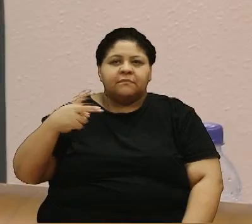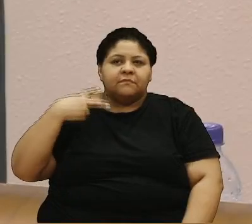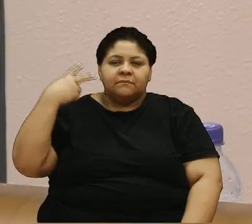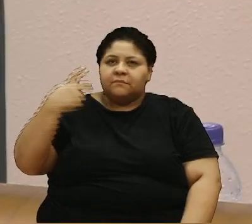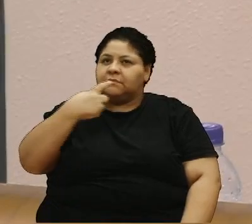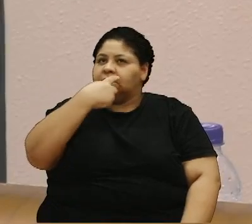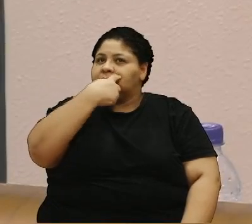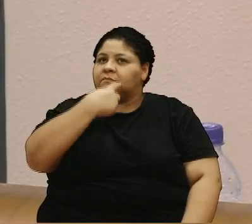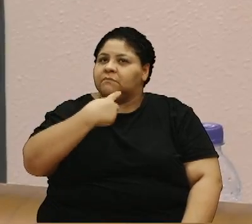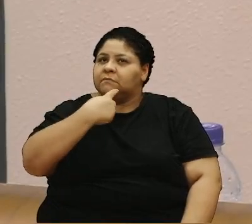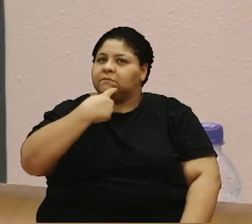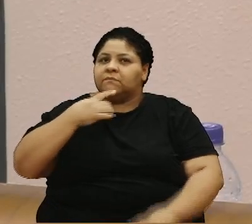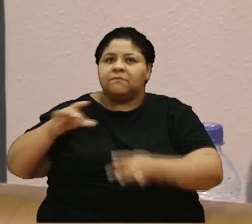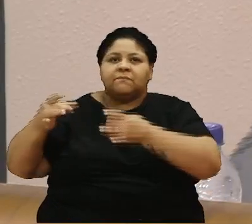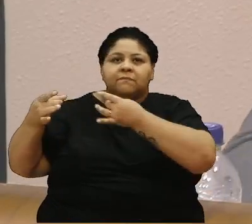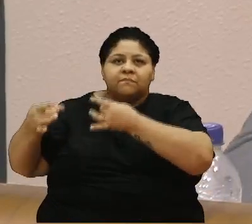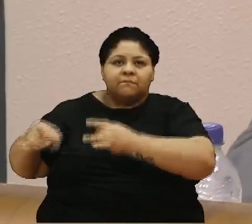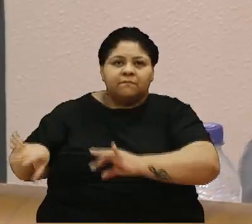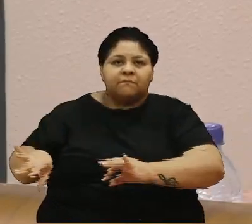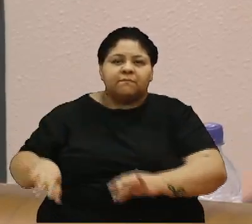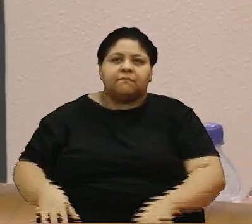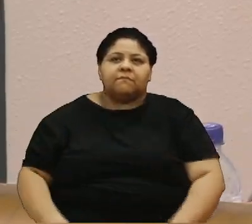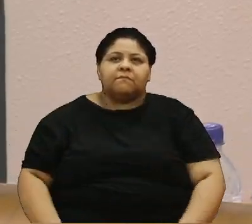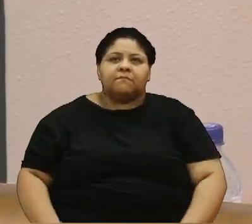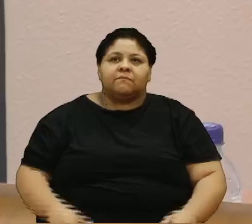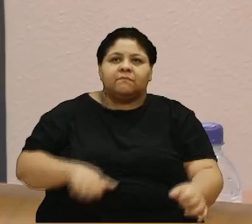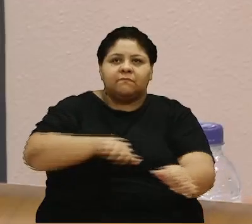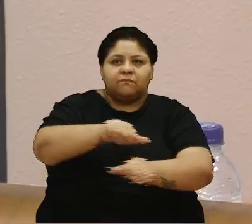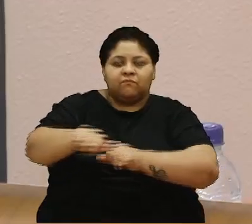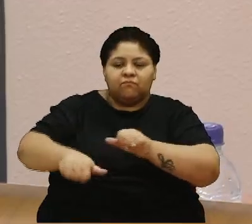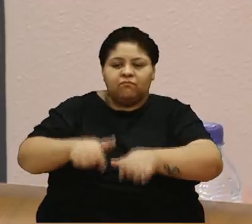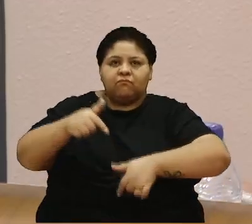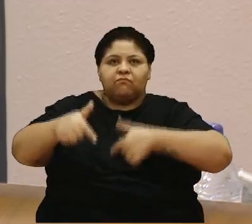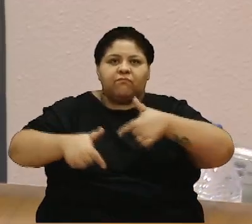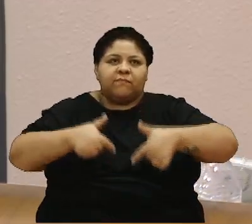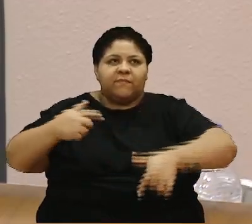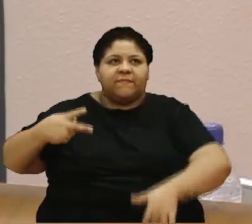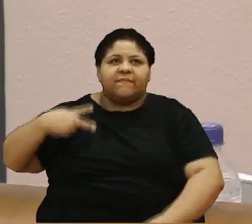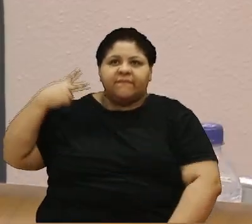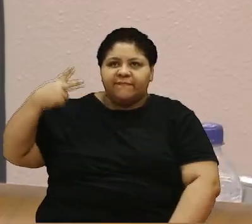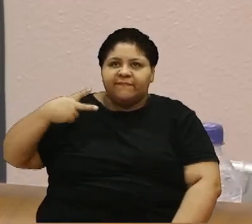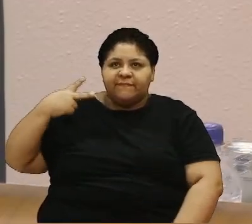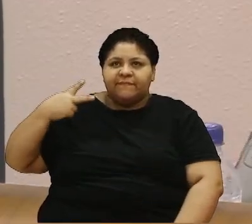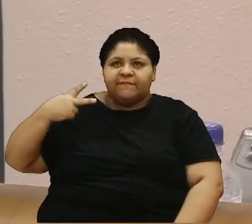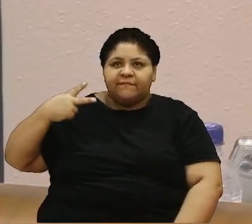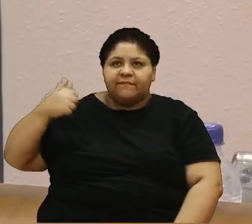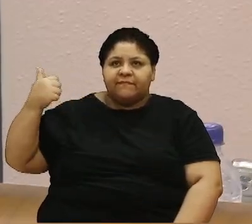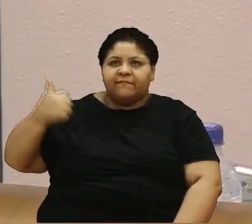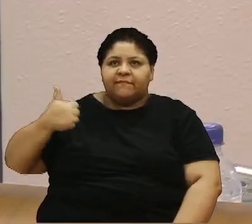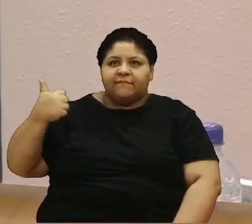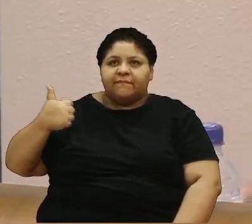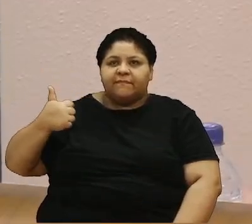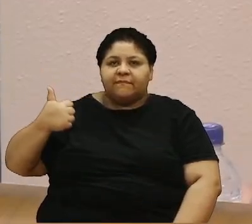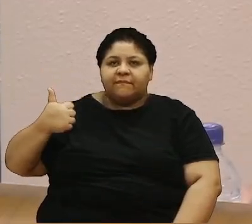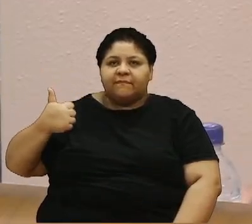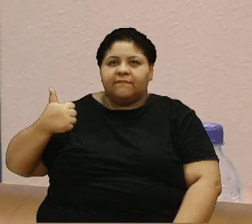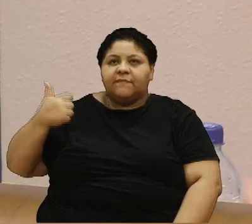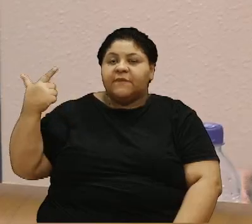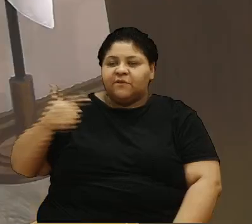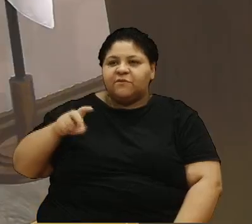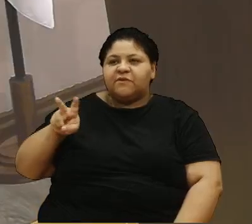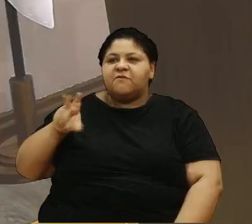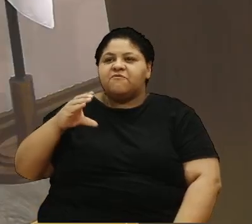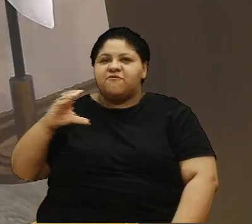Wagner Petrini, prejudicado. Passo os trabalhos para a vereadora, segunda vice-presidenta, vereadora Andressa